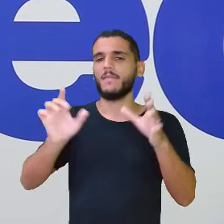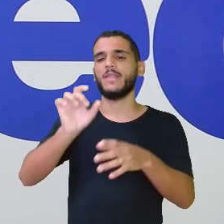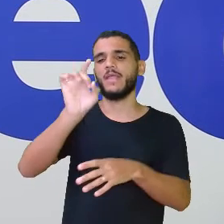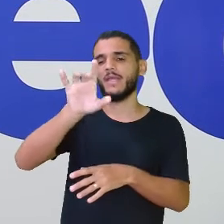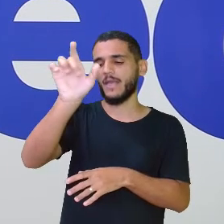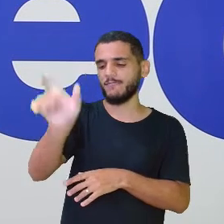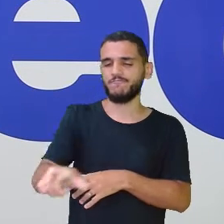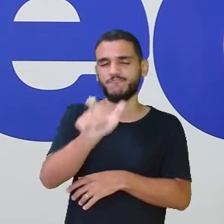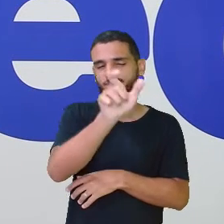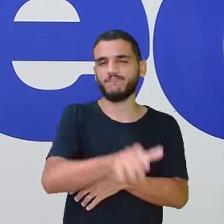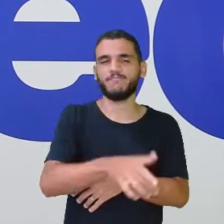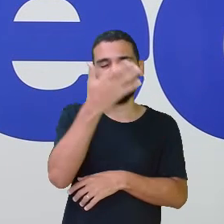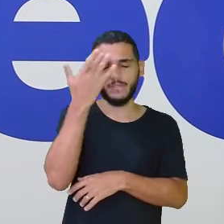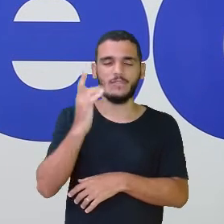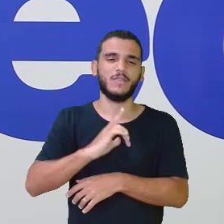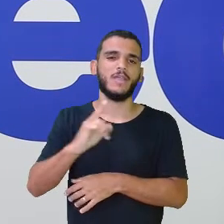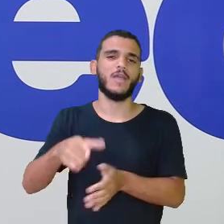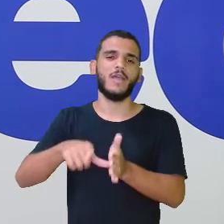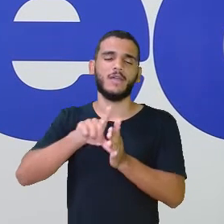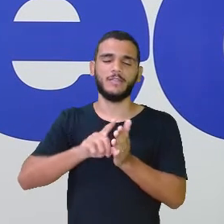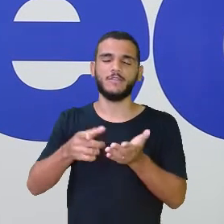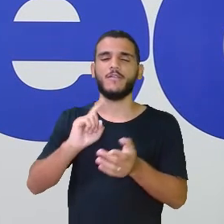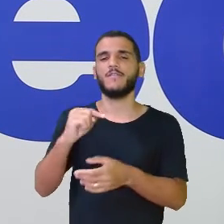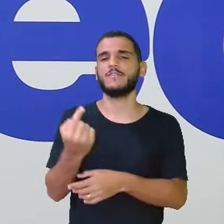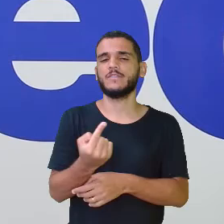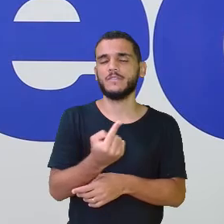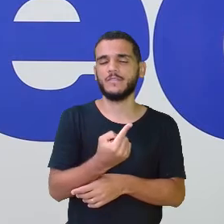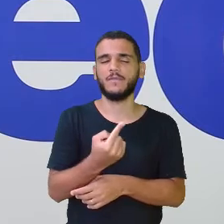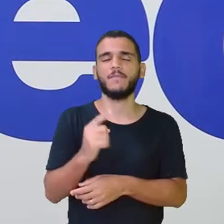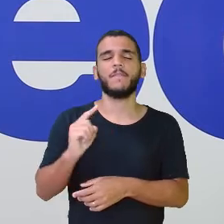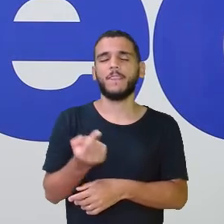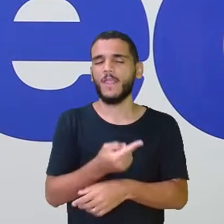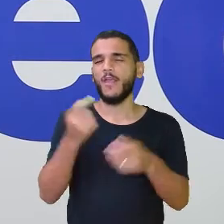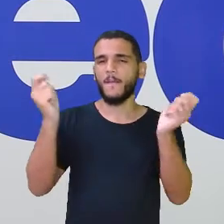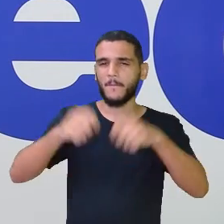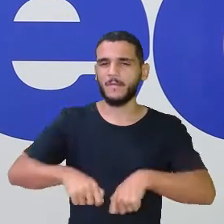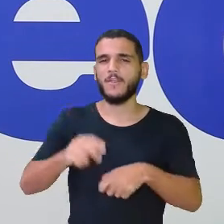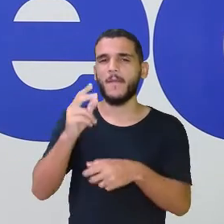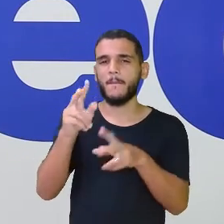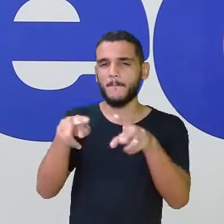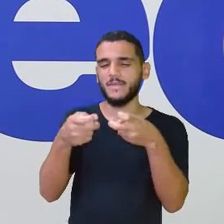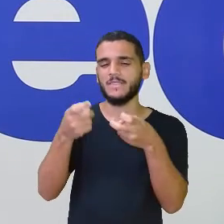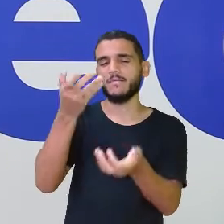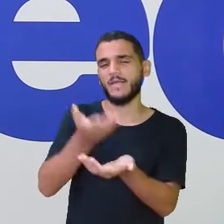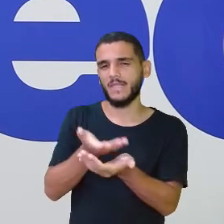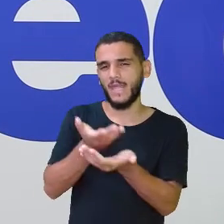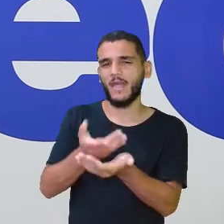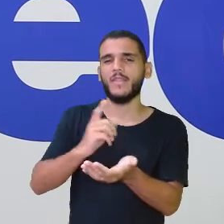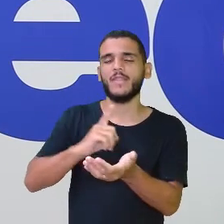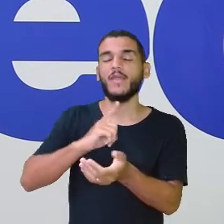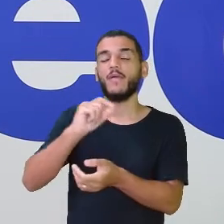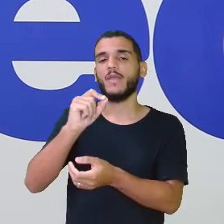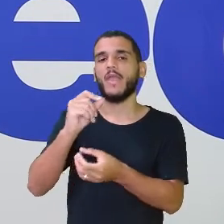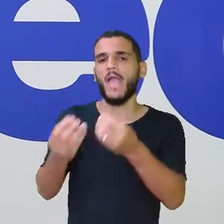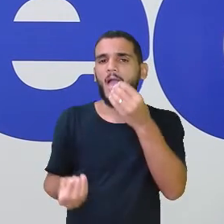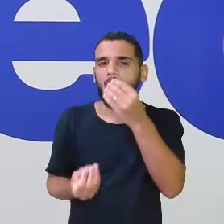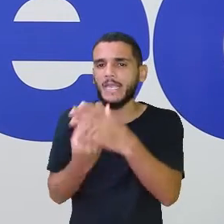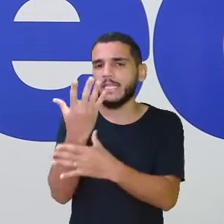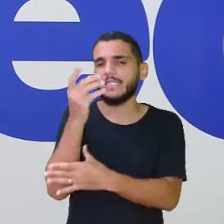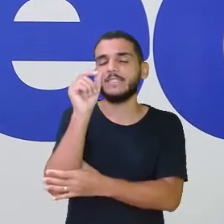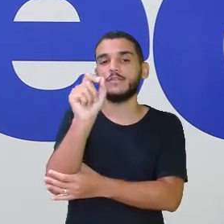individuais, né, que vocês estão podendo ver aqui na aula, aí o quanto houve essa criação, né? Cria-se um inimigo